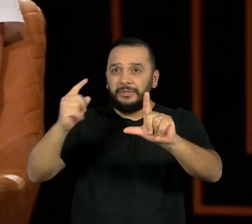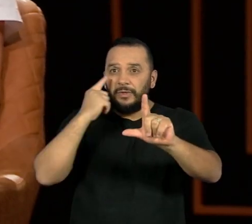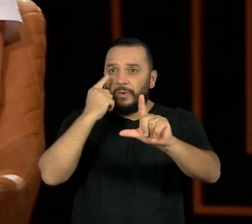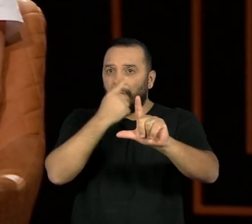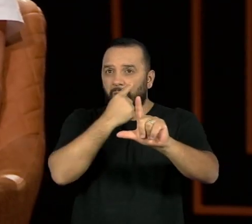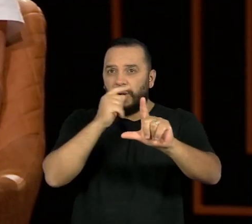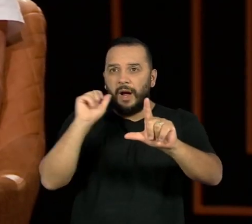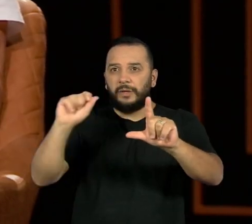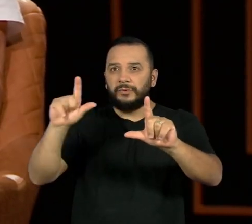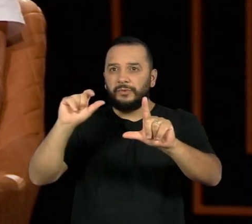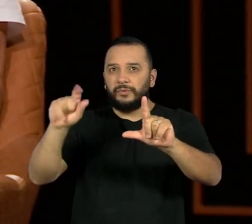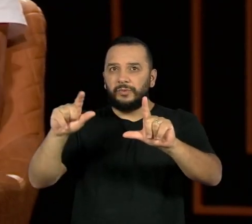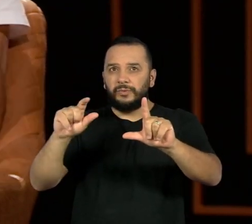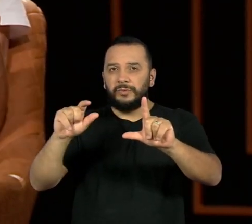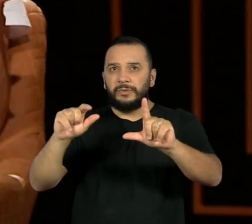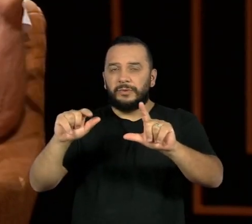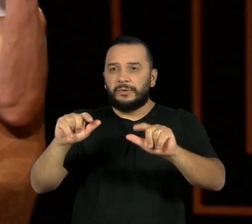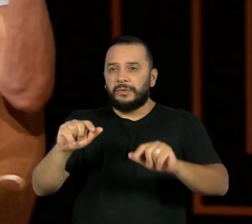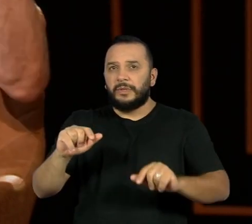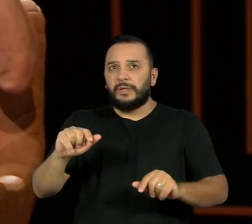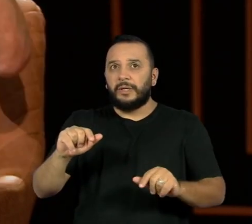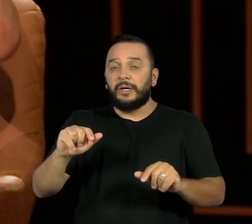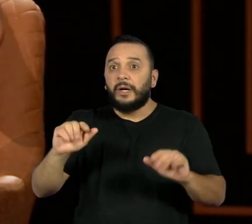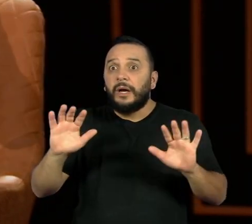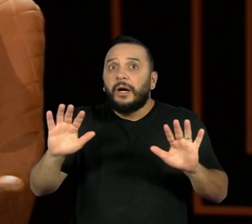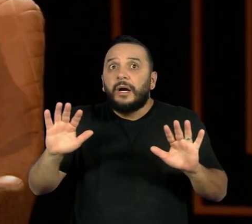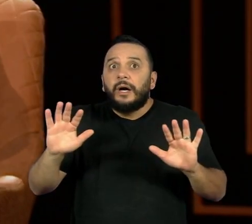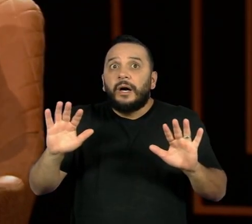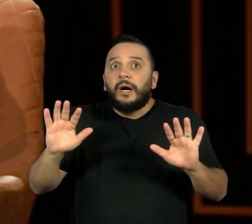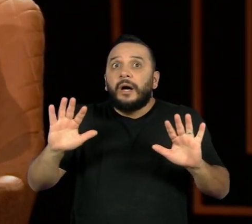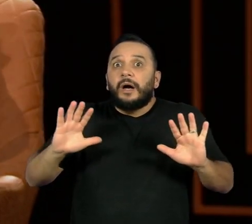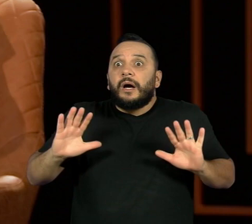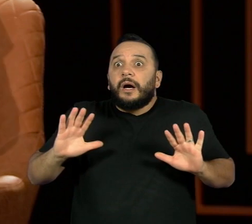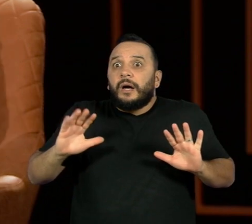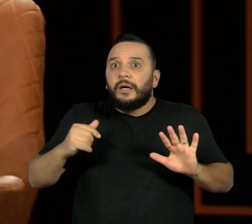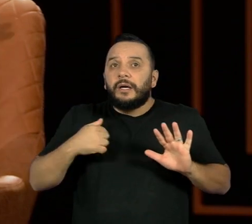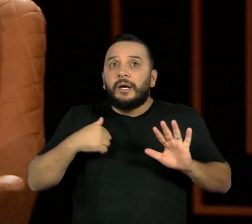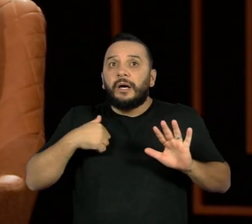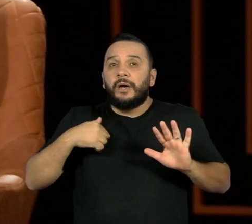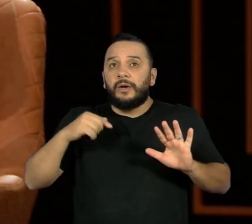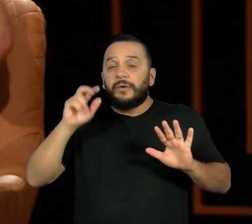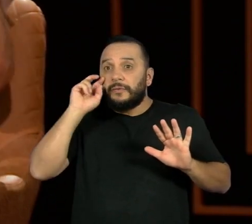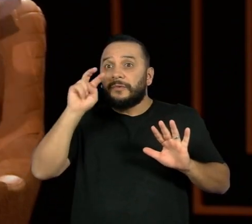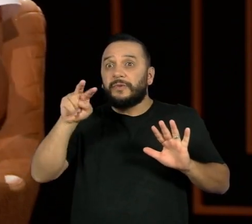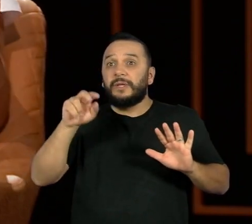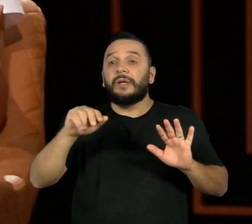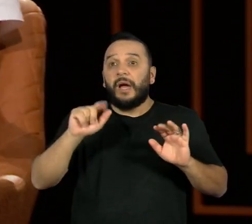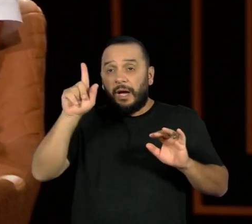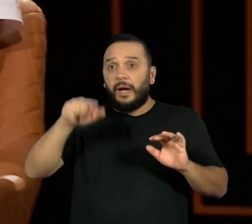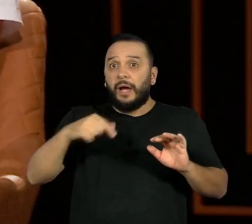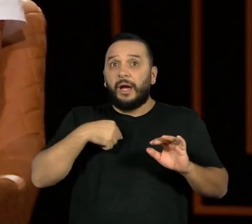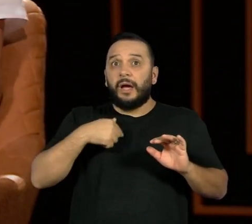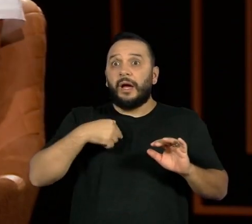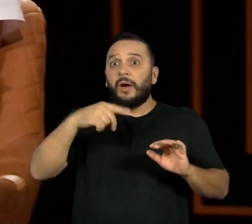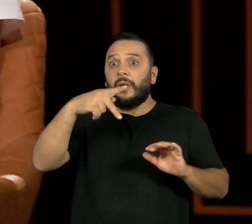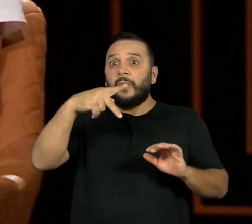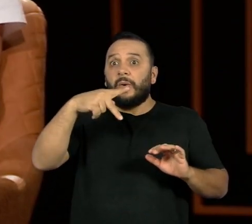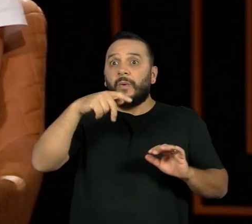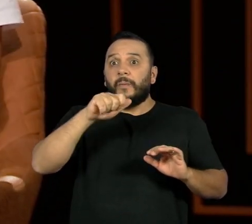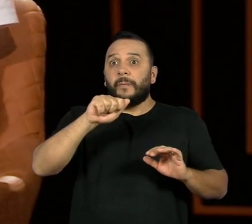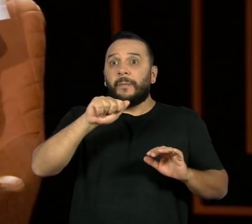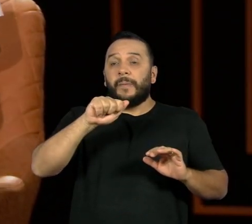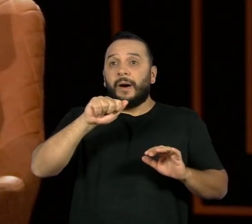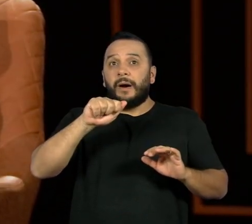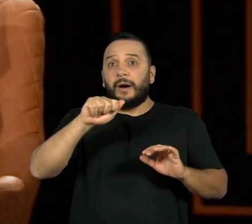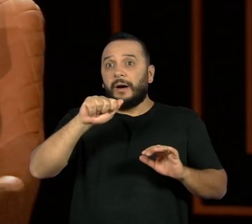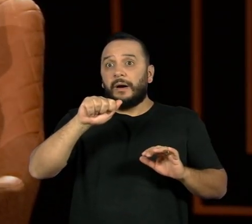vi. E eu falei, para, avião, para. Um auê dentro daquele avião. Eu queria